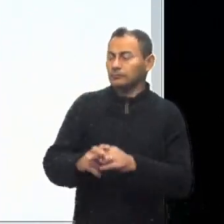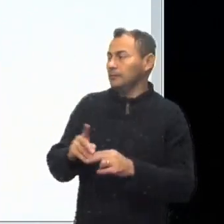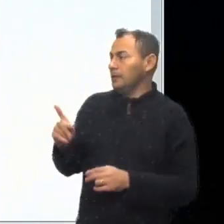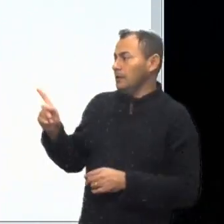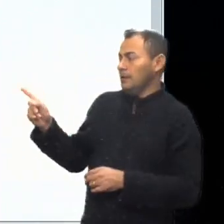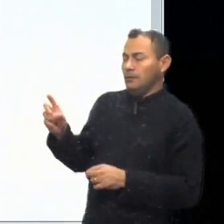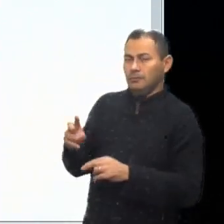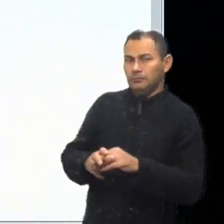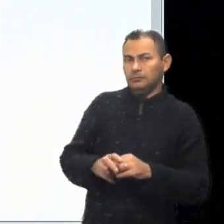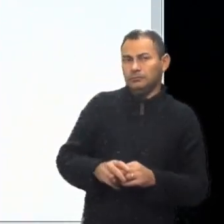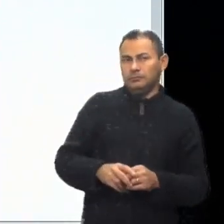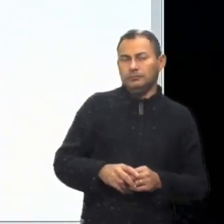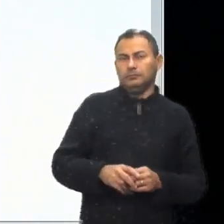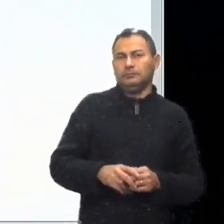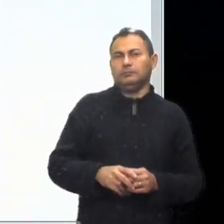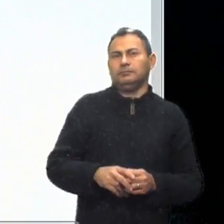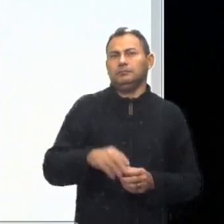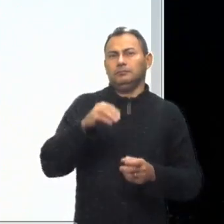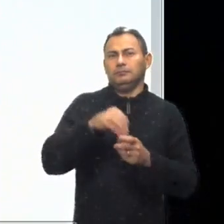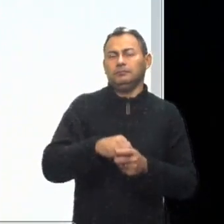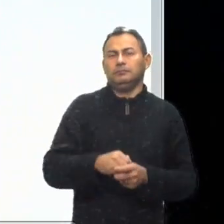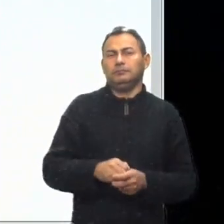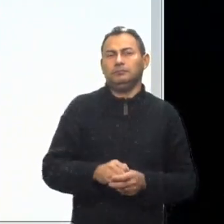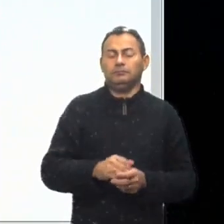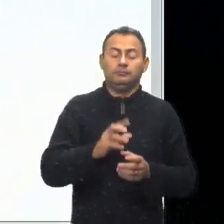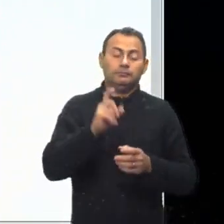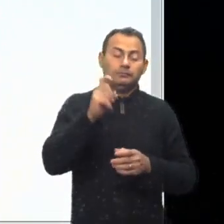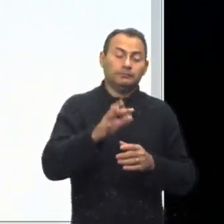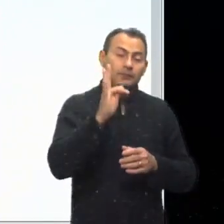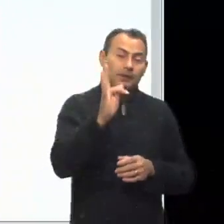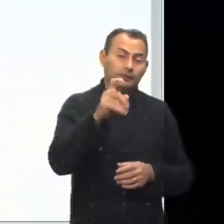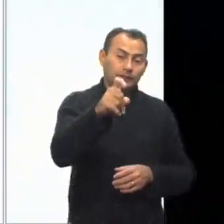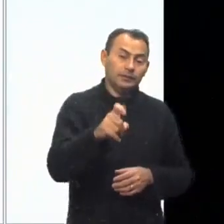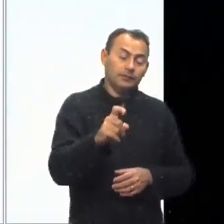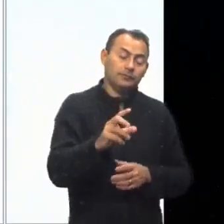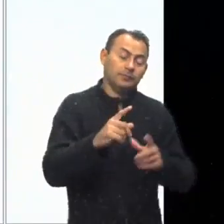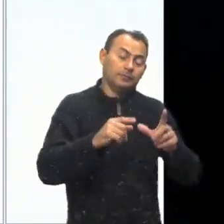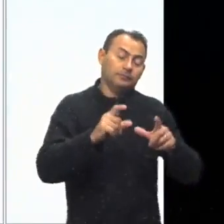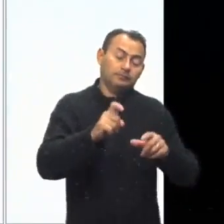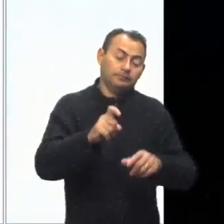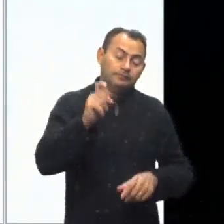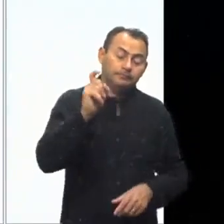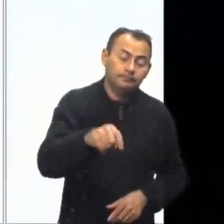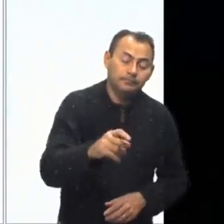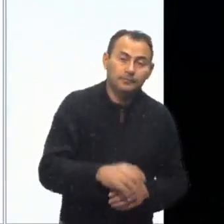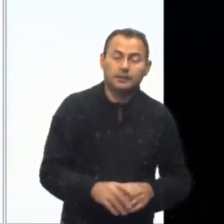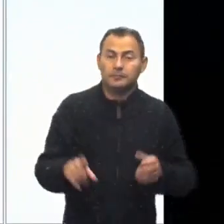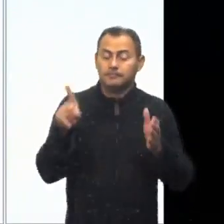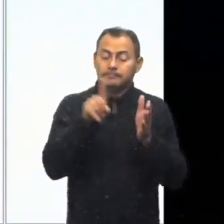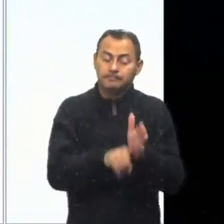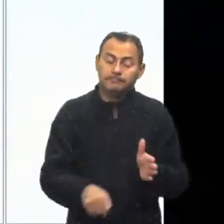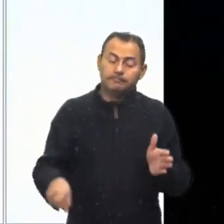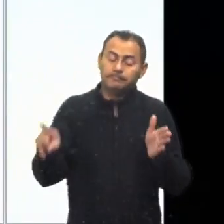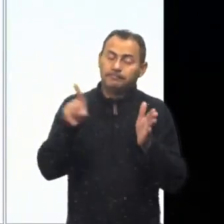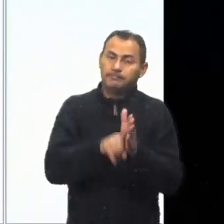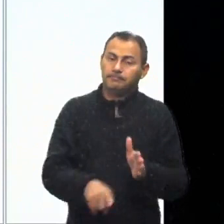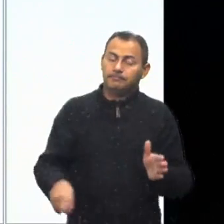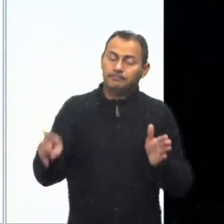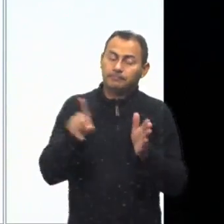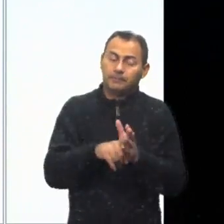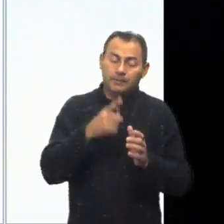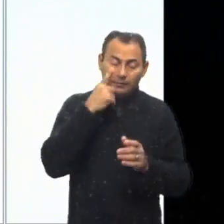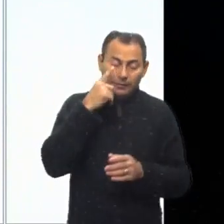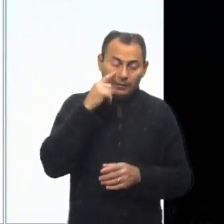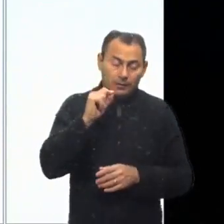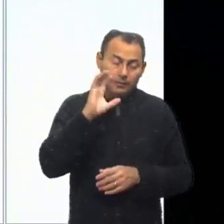ponto aqui, se eu apertar F5, vai estar rodando. Você vê o